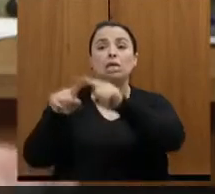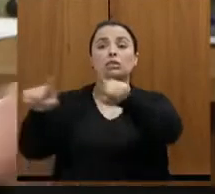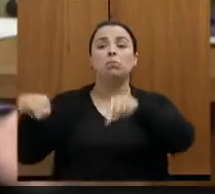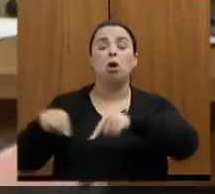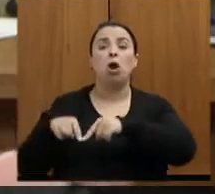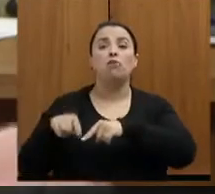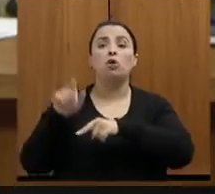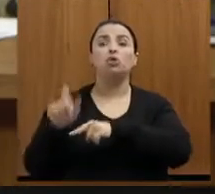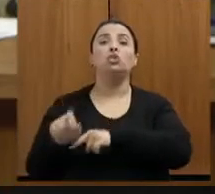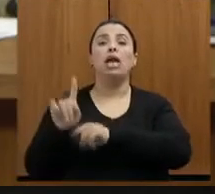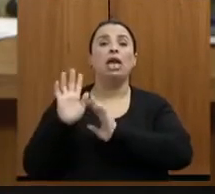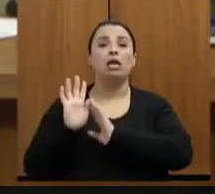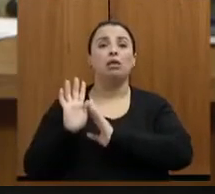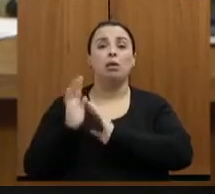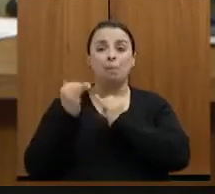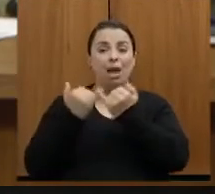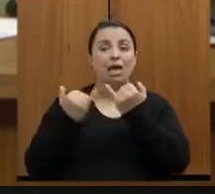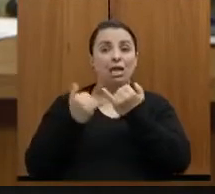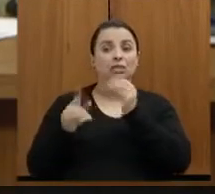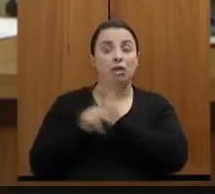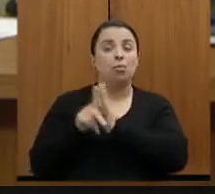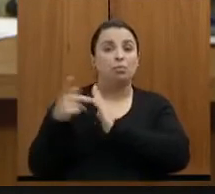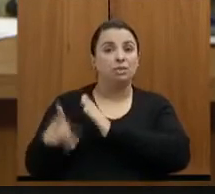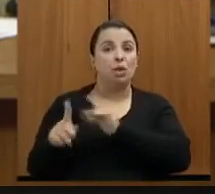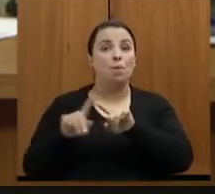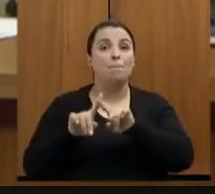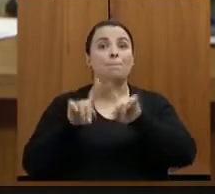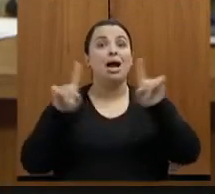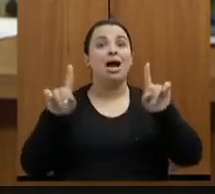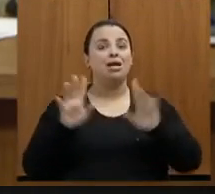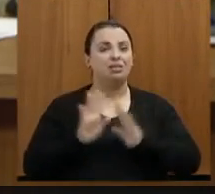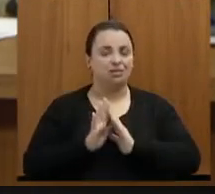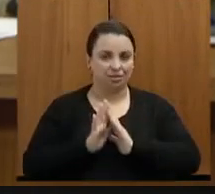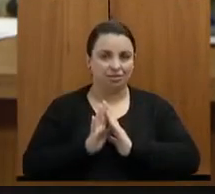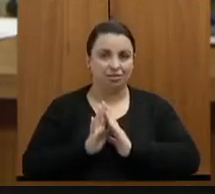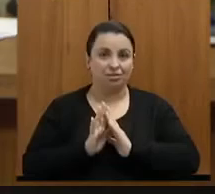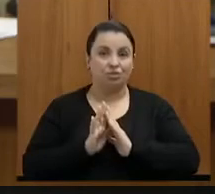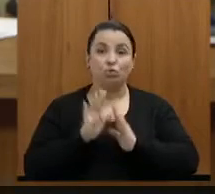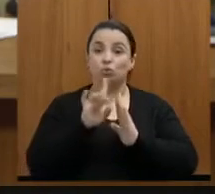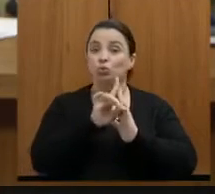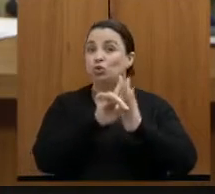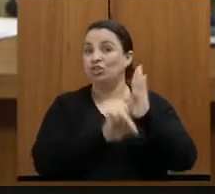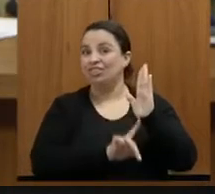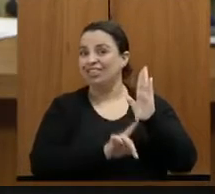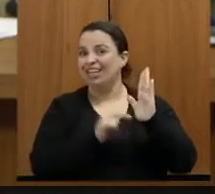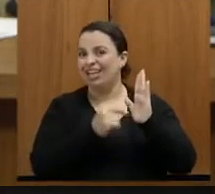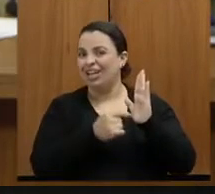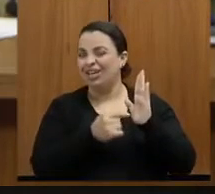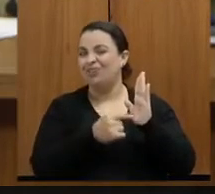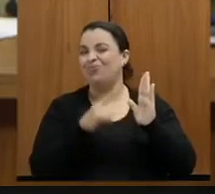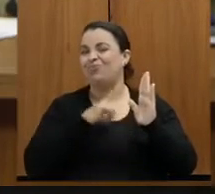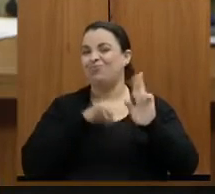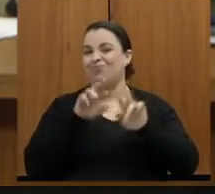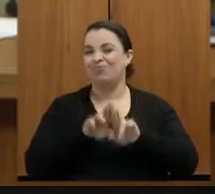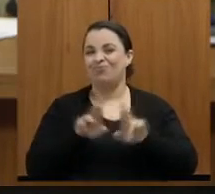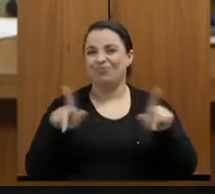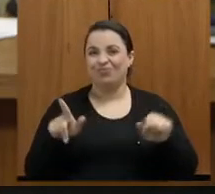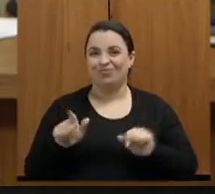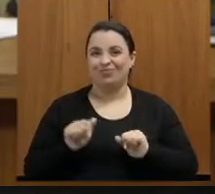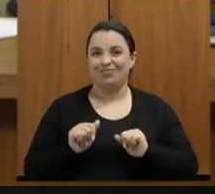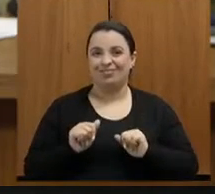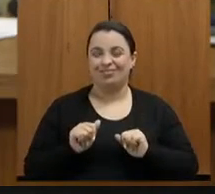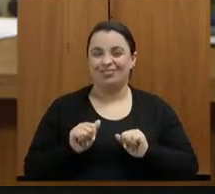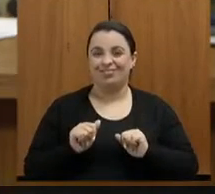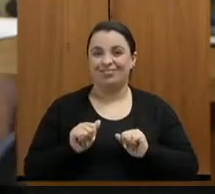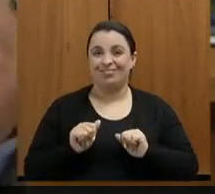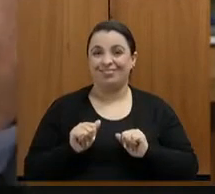que é de quem está na posse. Porém, no direito, tem uma diferença muito grande sobre de quem é as